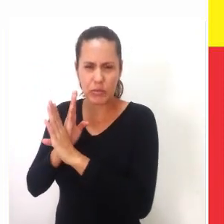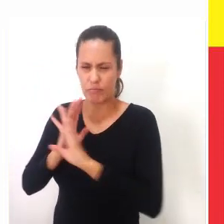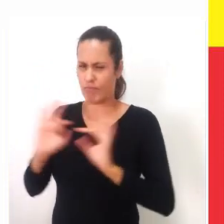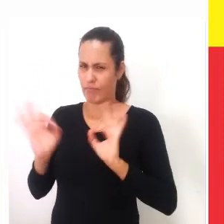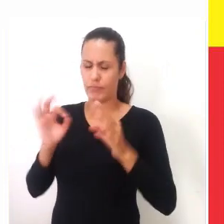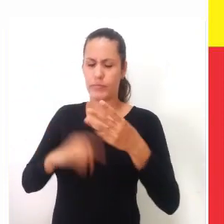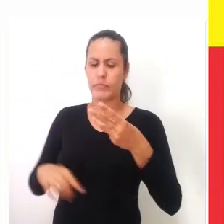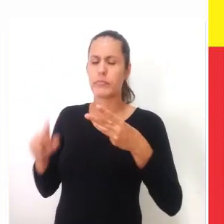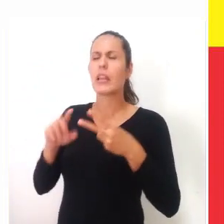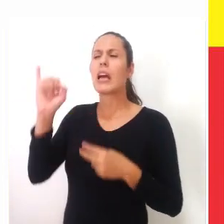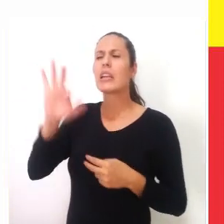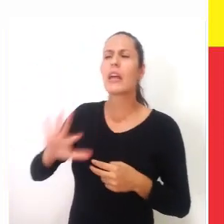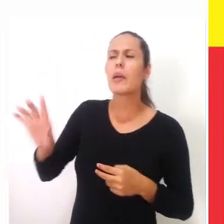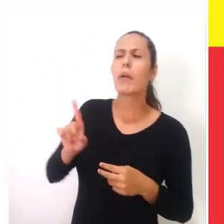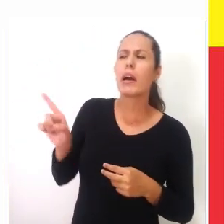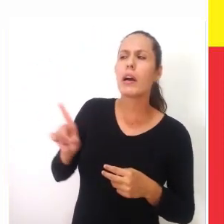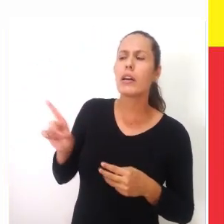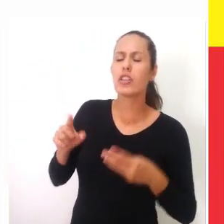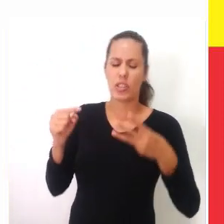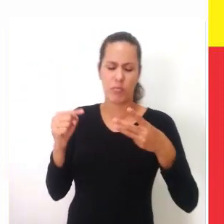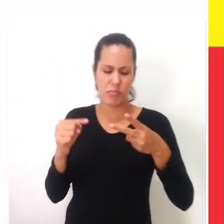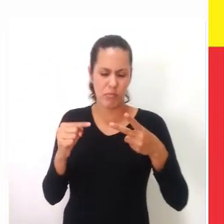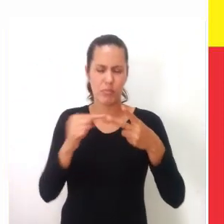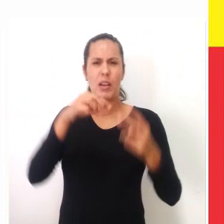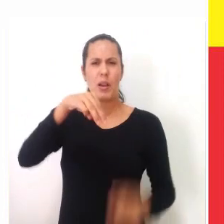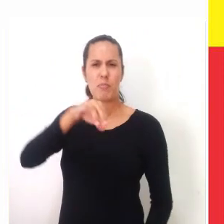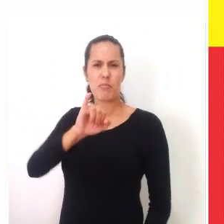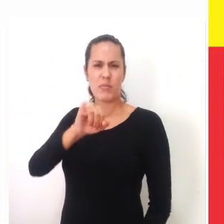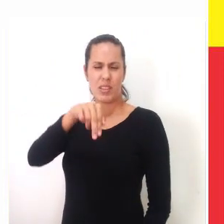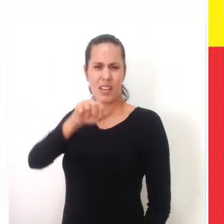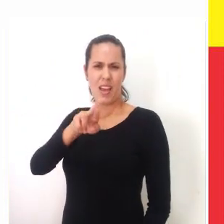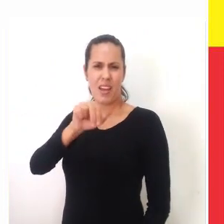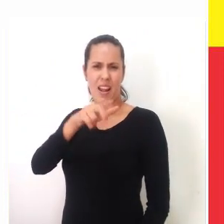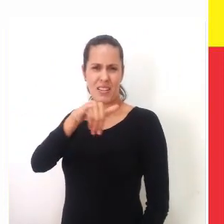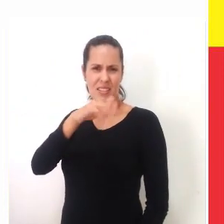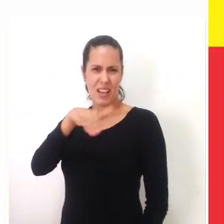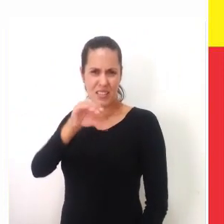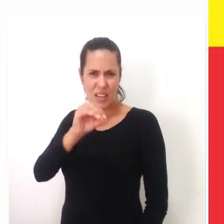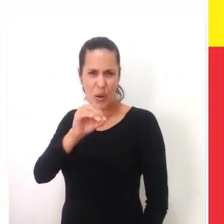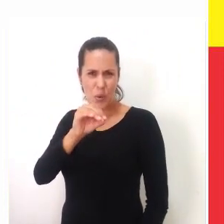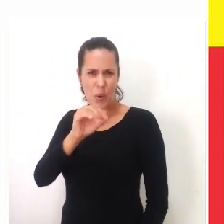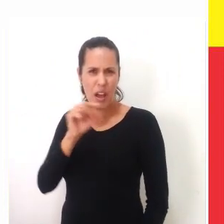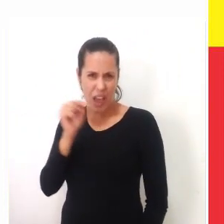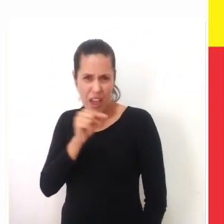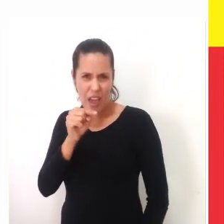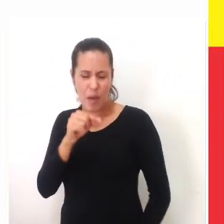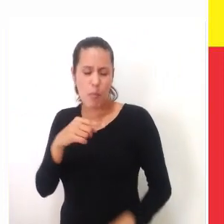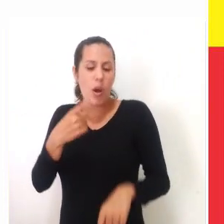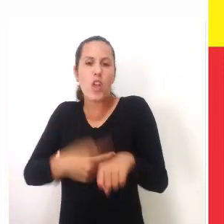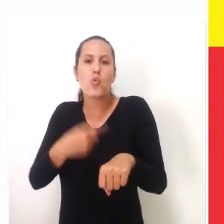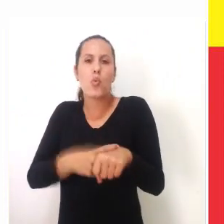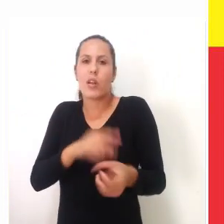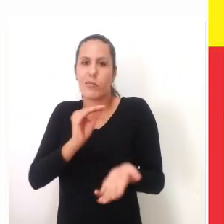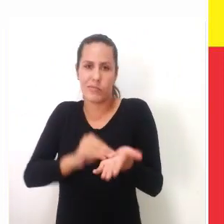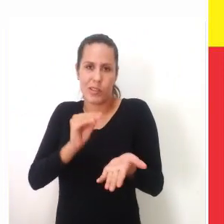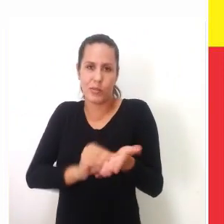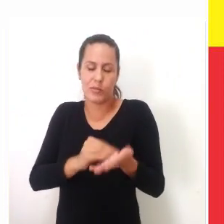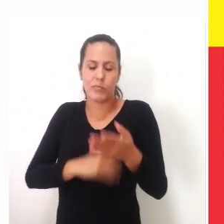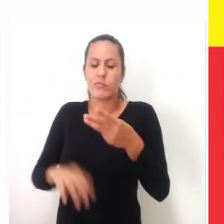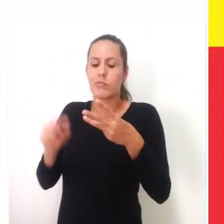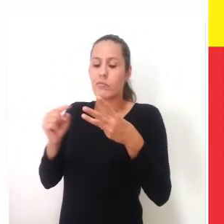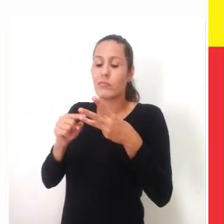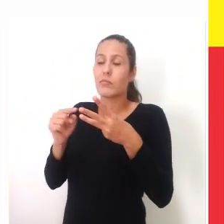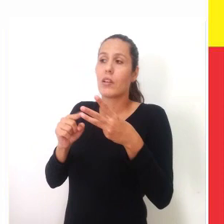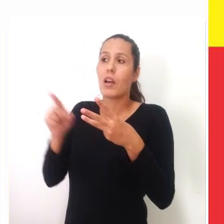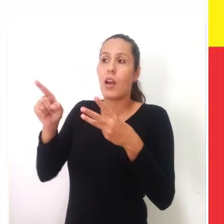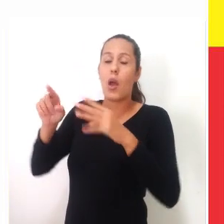dura. Essa imagem aqui é uma mineralização? Não, porque não tem a parte dura.